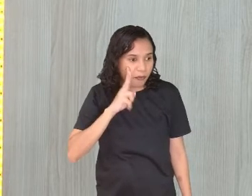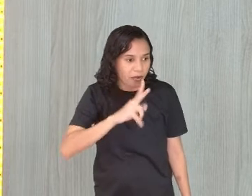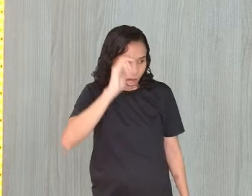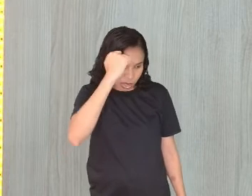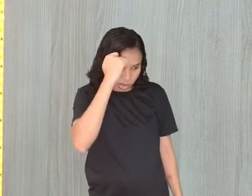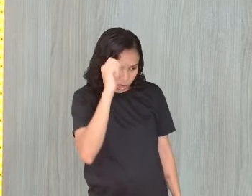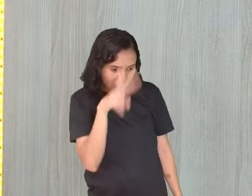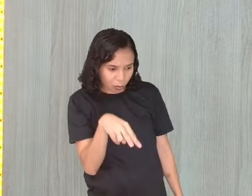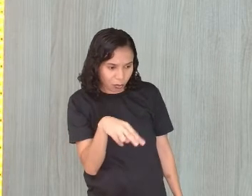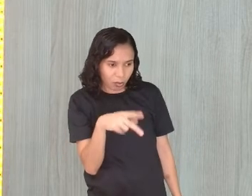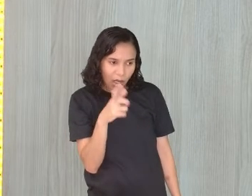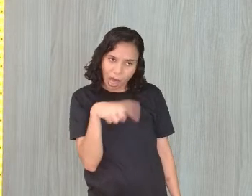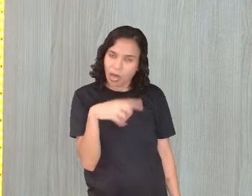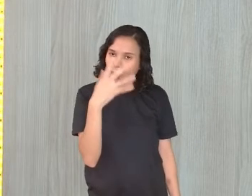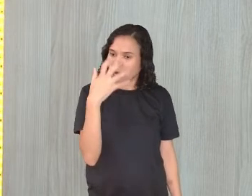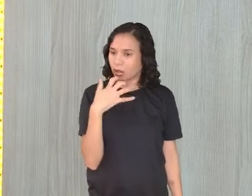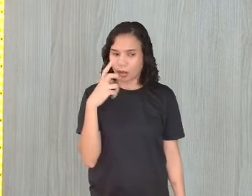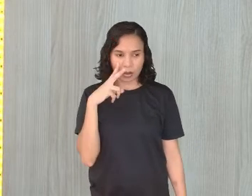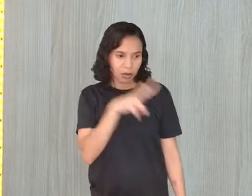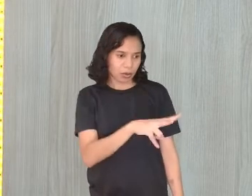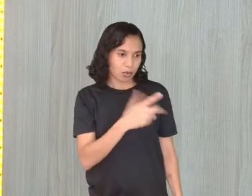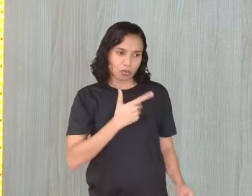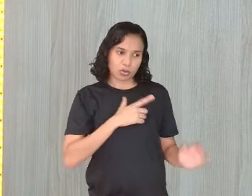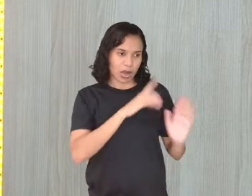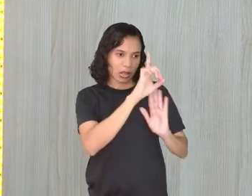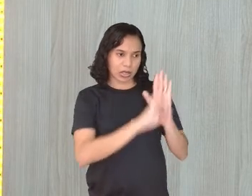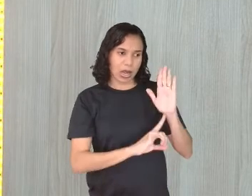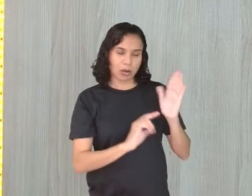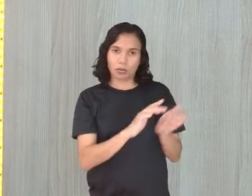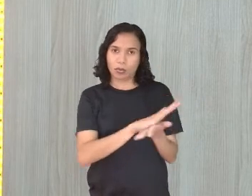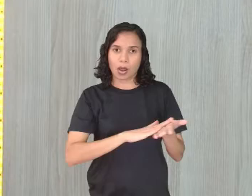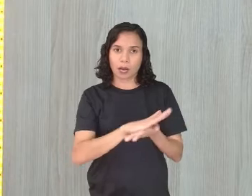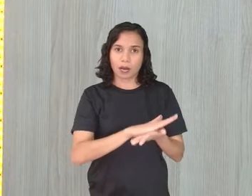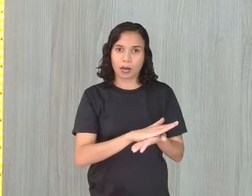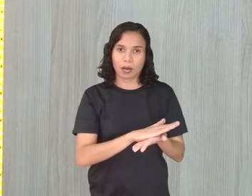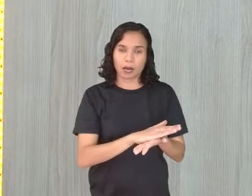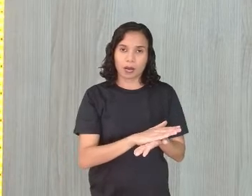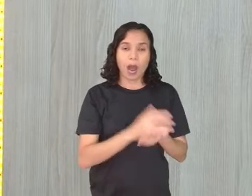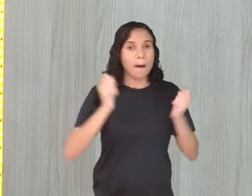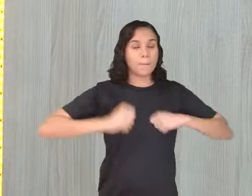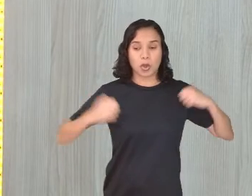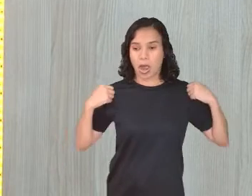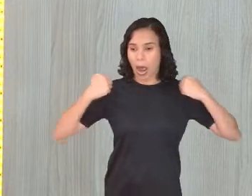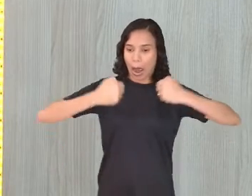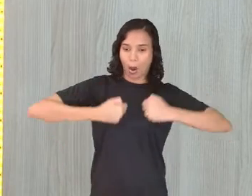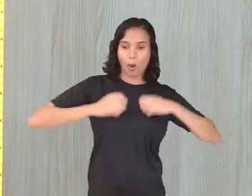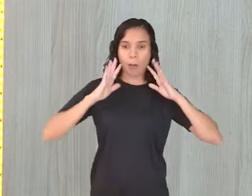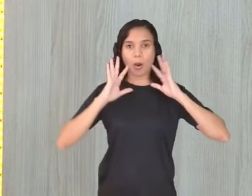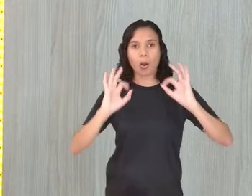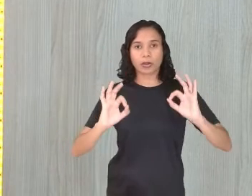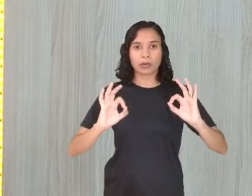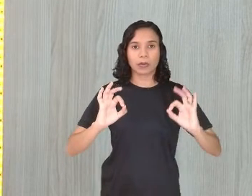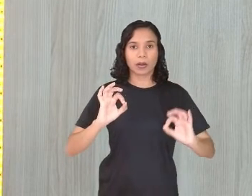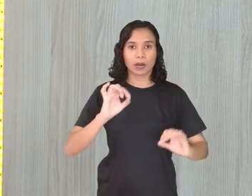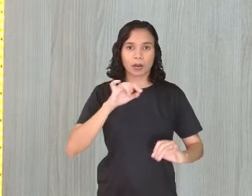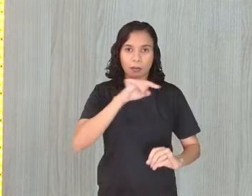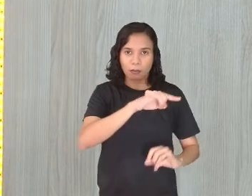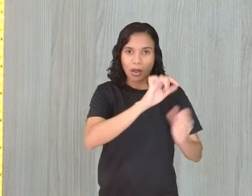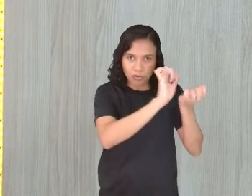um negócio sério, porque um negro não tinha direito nenhum. O negro podia estar muito bem vestido, mas se tivesse escravo, era condição de